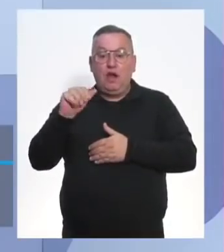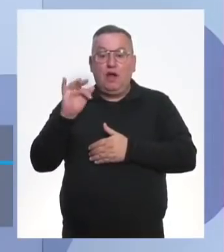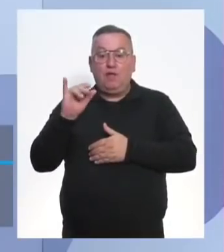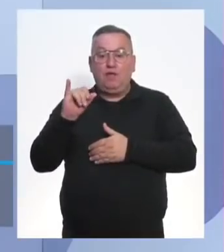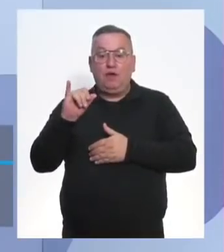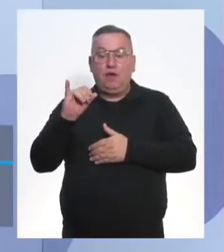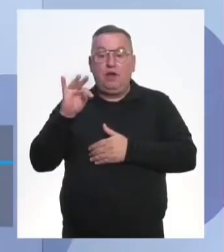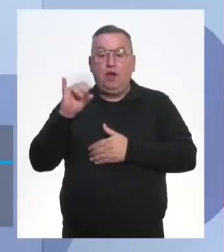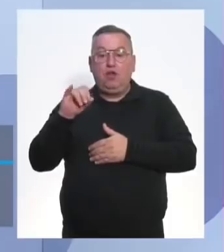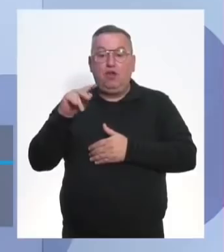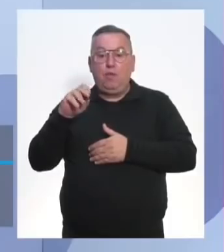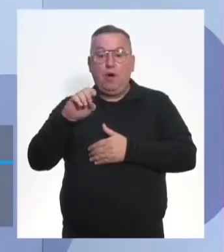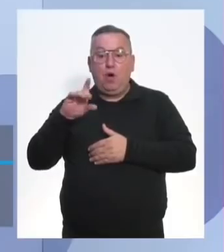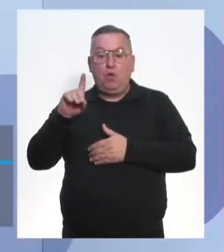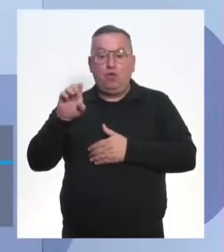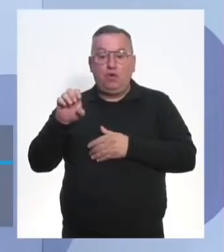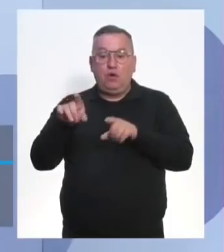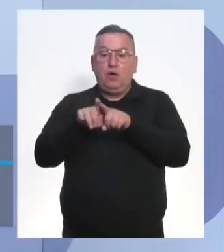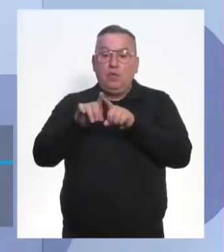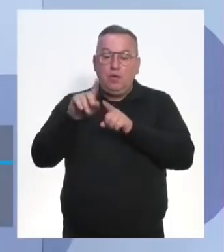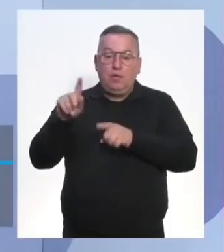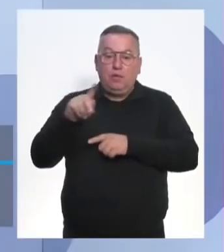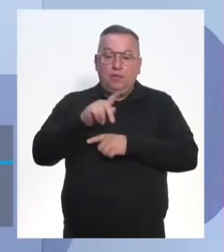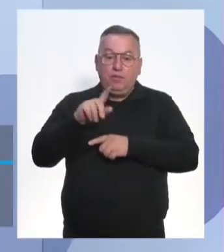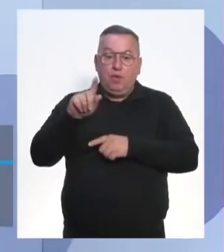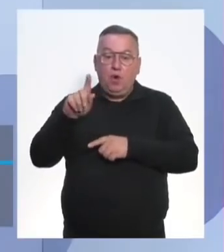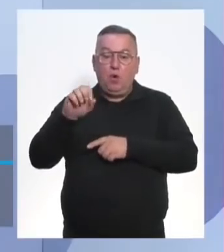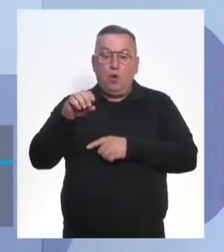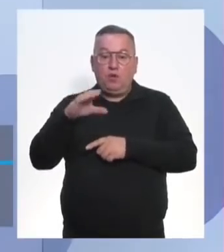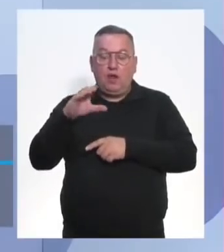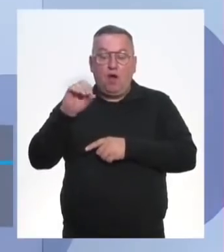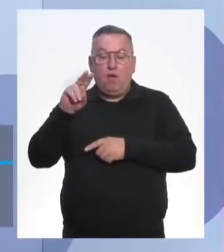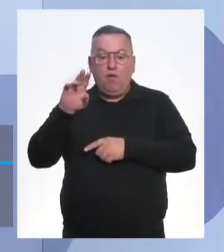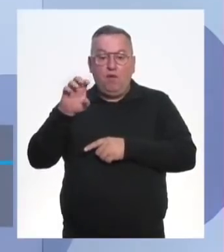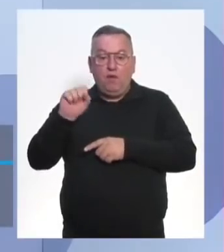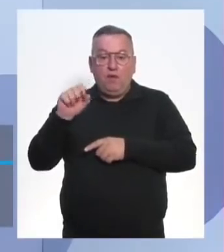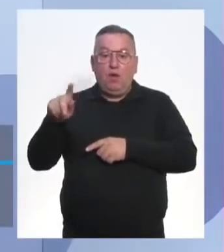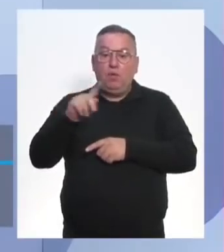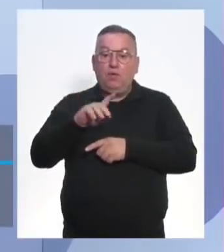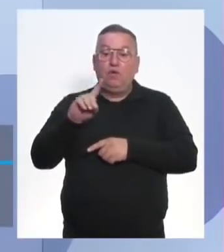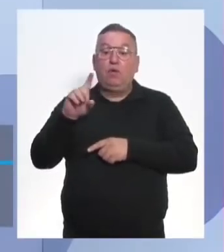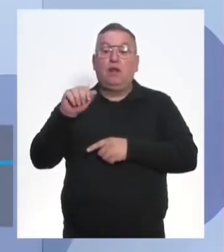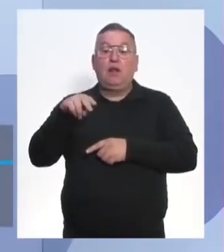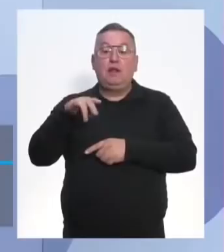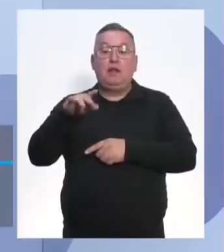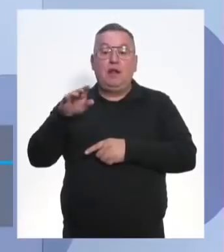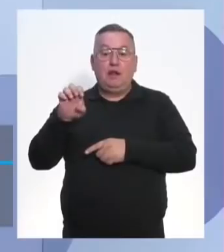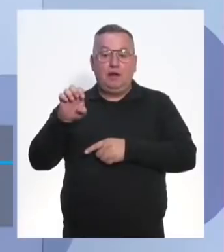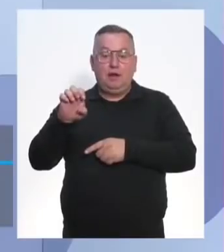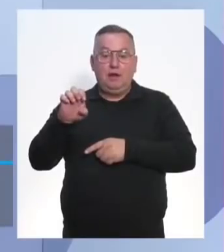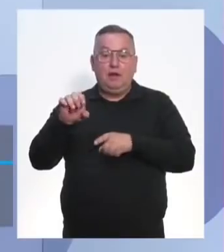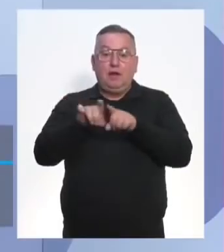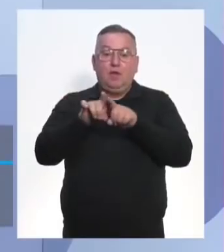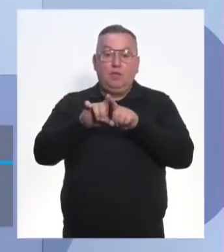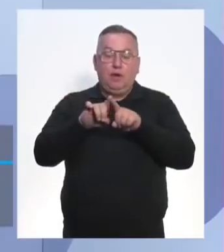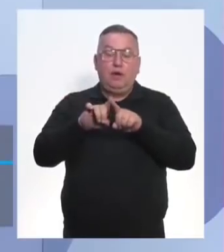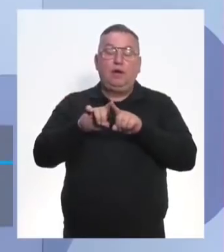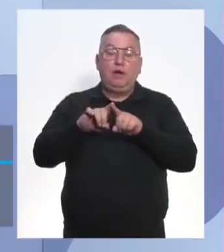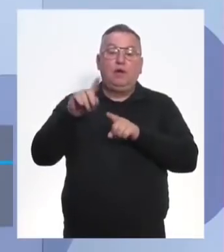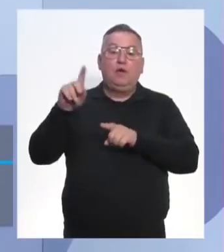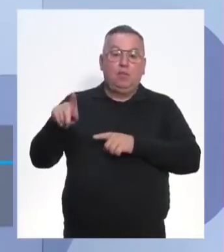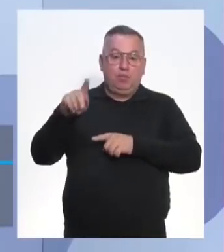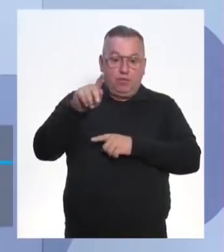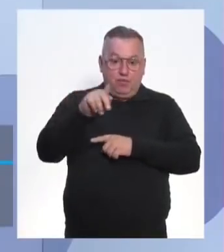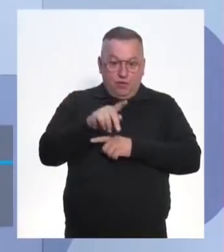Jaqueline. Escola Professor Gabriel Gonçalves, com a professora Daniele Garcia, e Escola